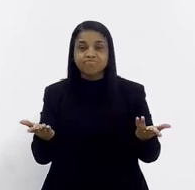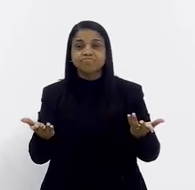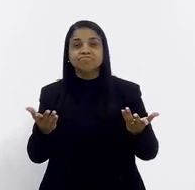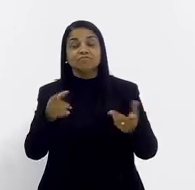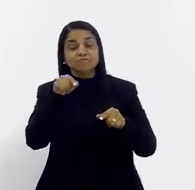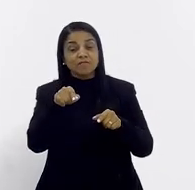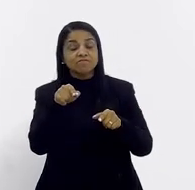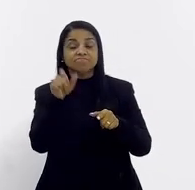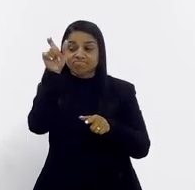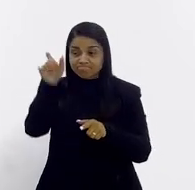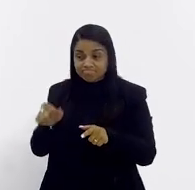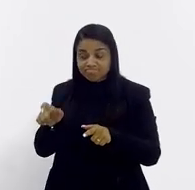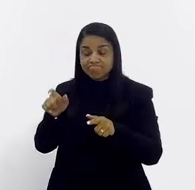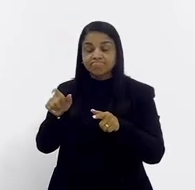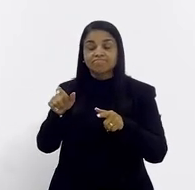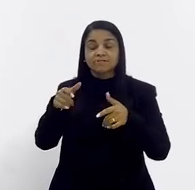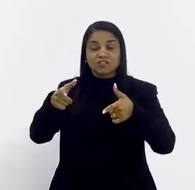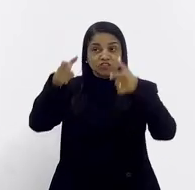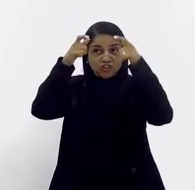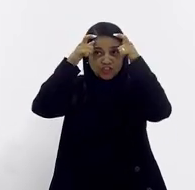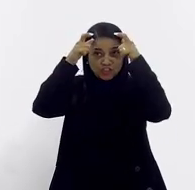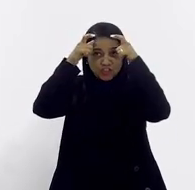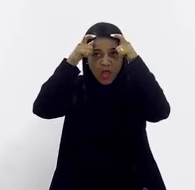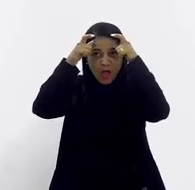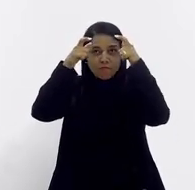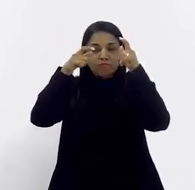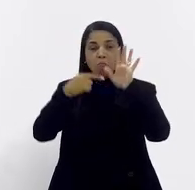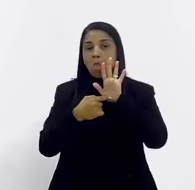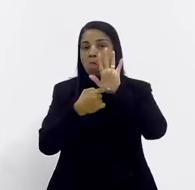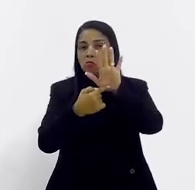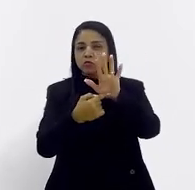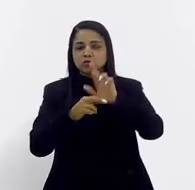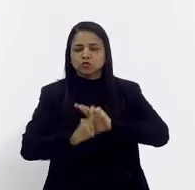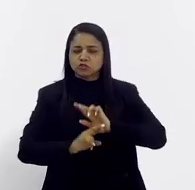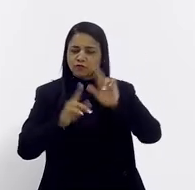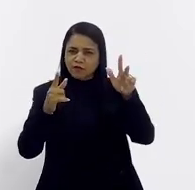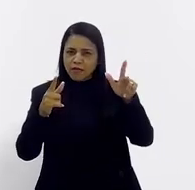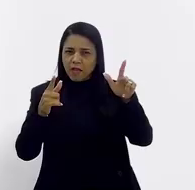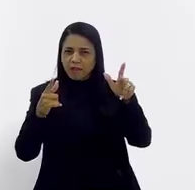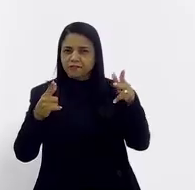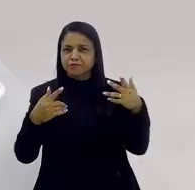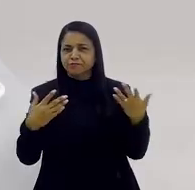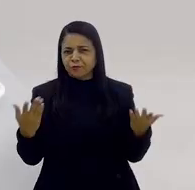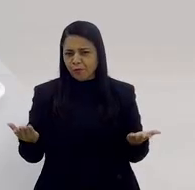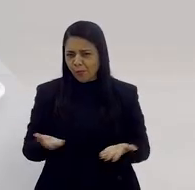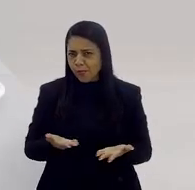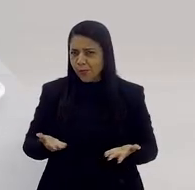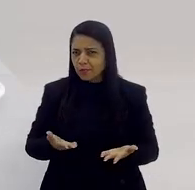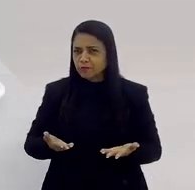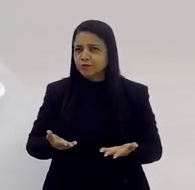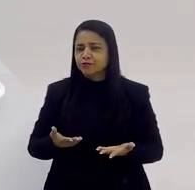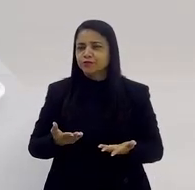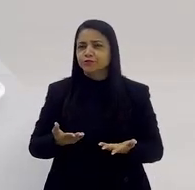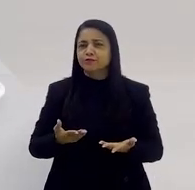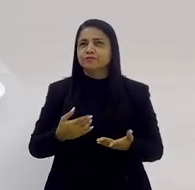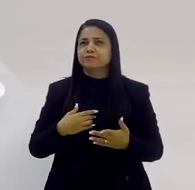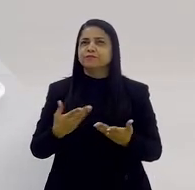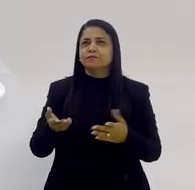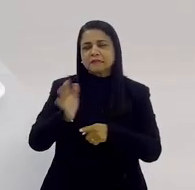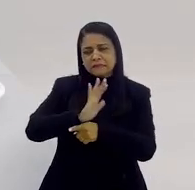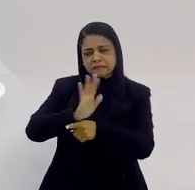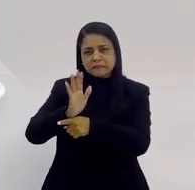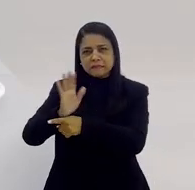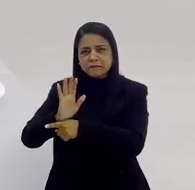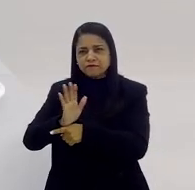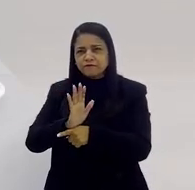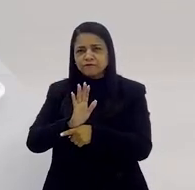você ter desconstruir dessa ideia do diabo eu acho ótimo porque isso aí tá demais sim isso até me lembra o filme